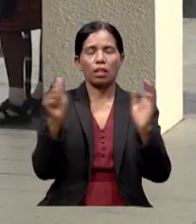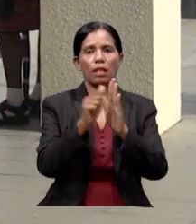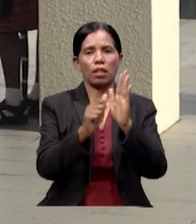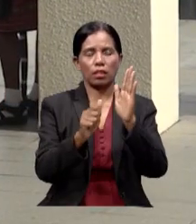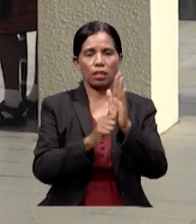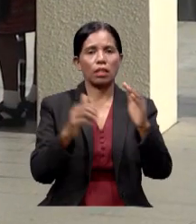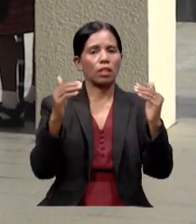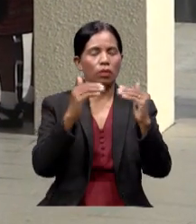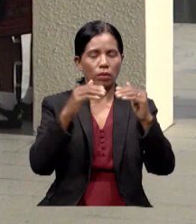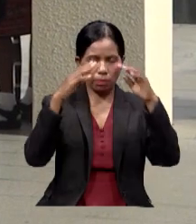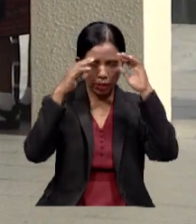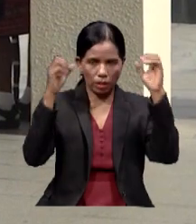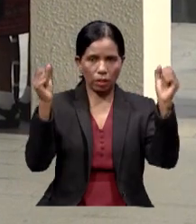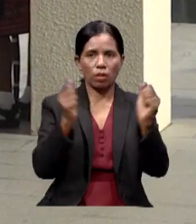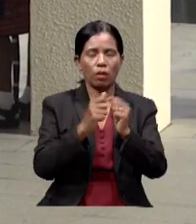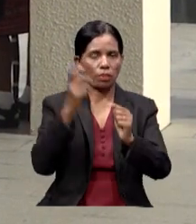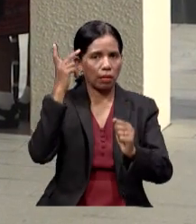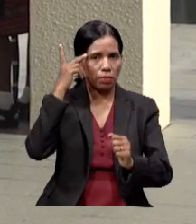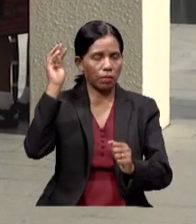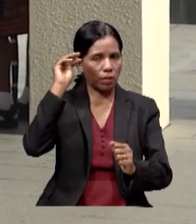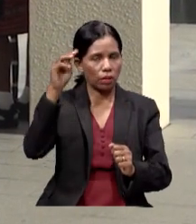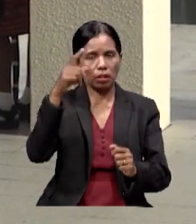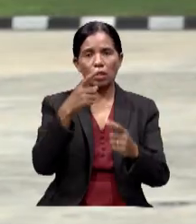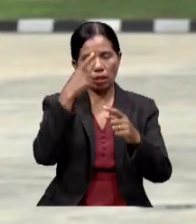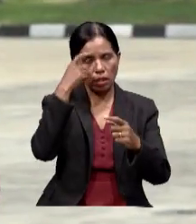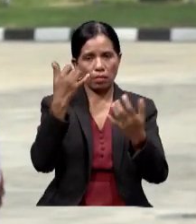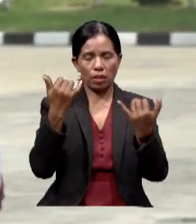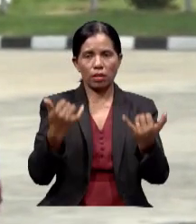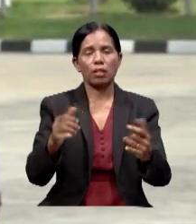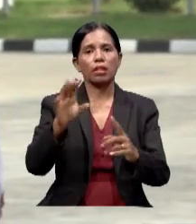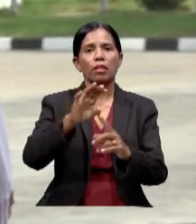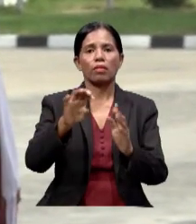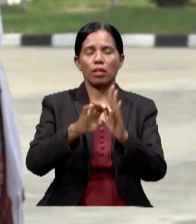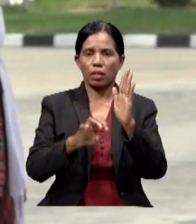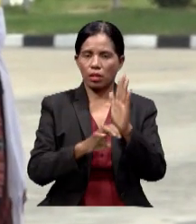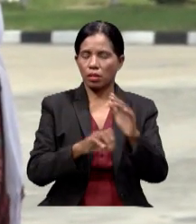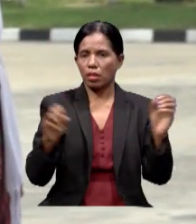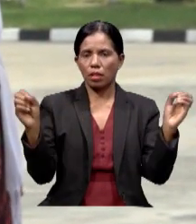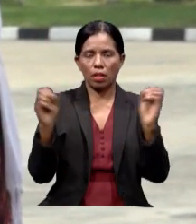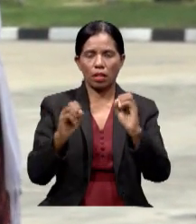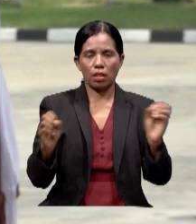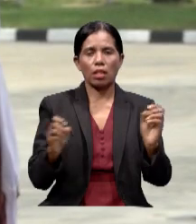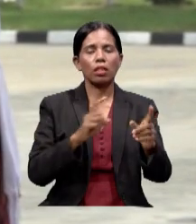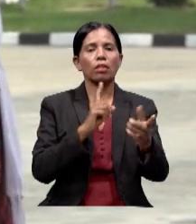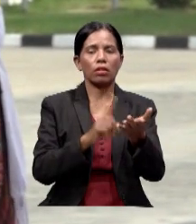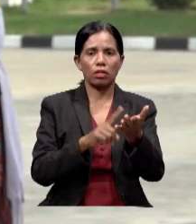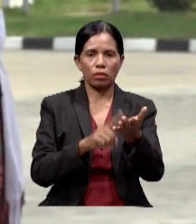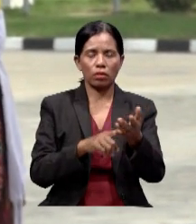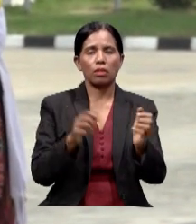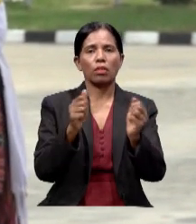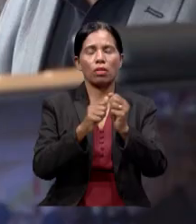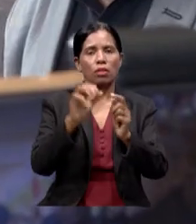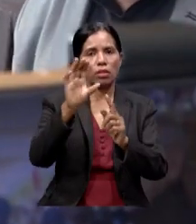encontro presidente da república ao primeiro-ministro, tamba da daune, parte chefe estado mos, la hi assunto roma a tu discuti ho chefe